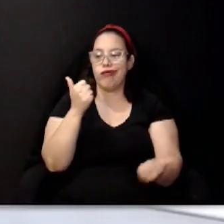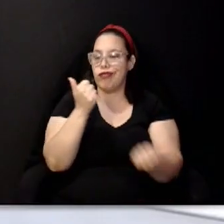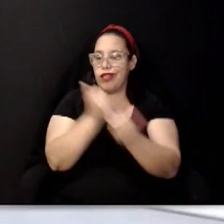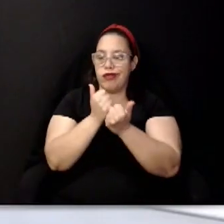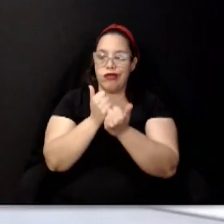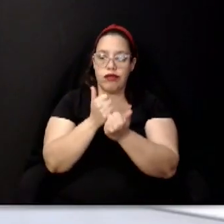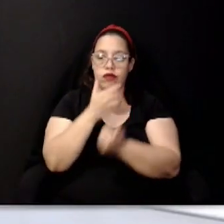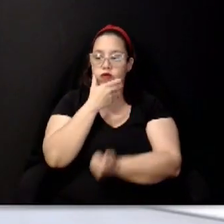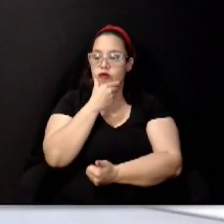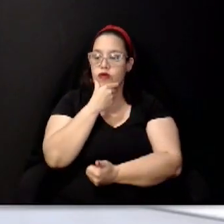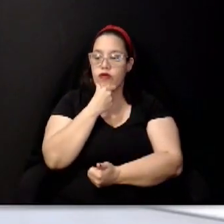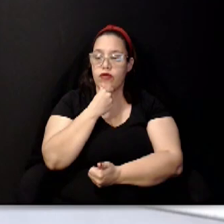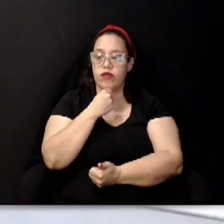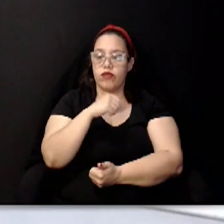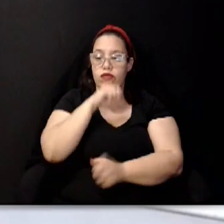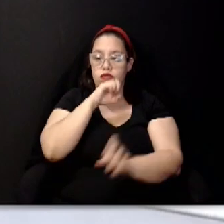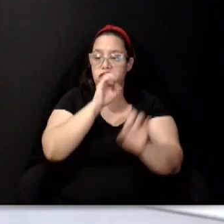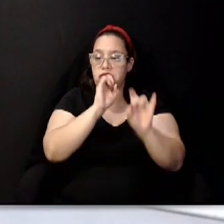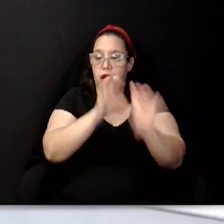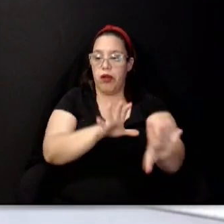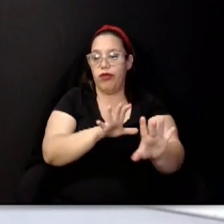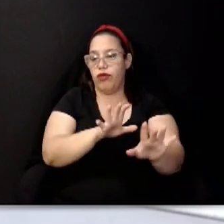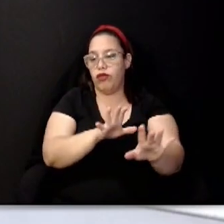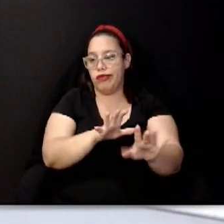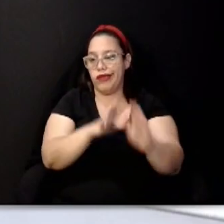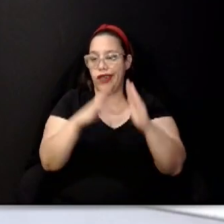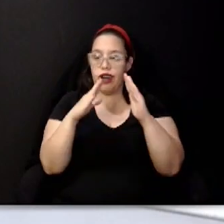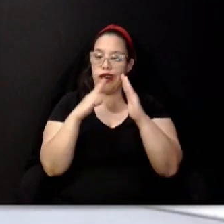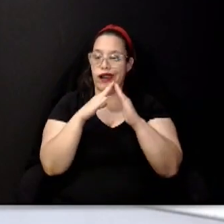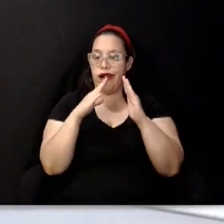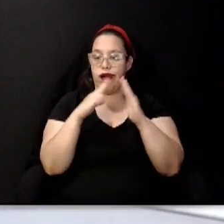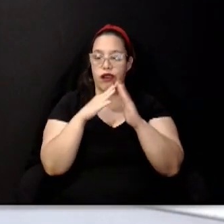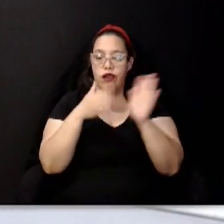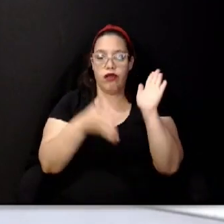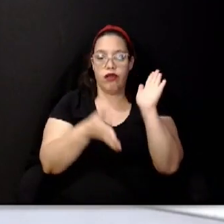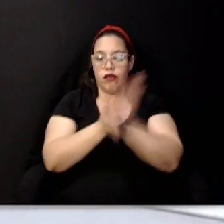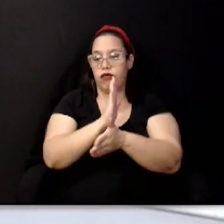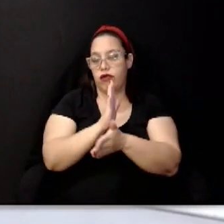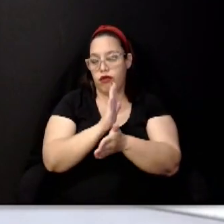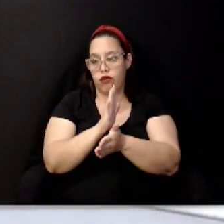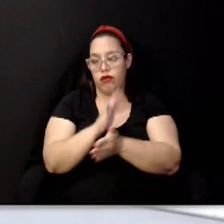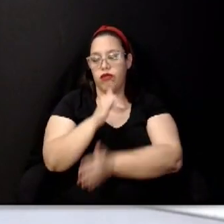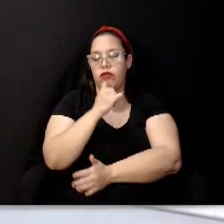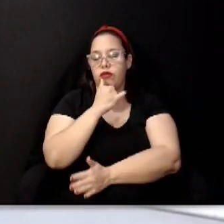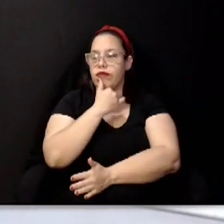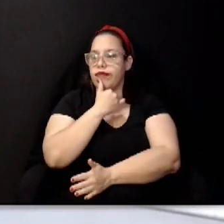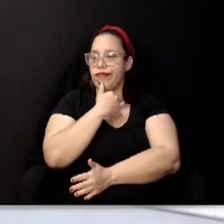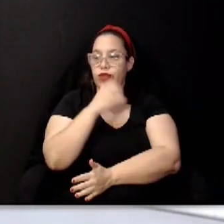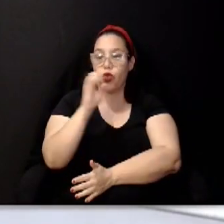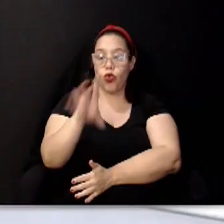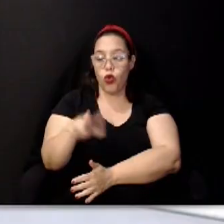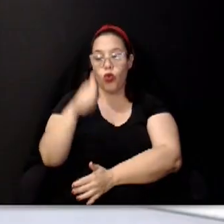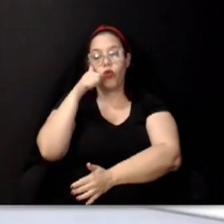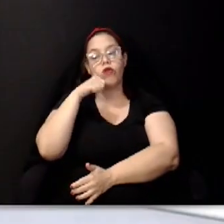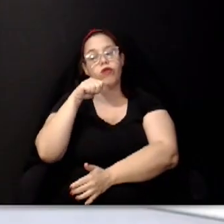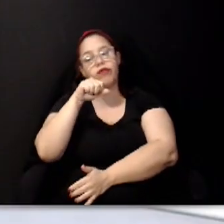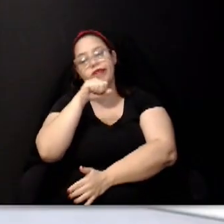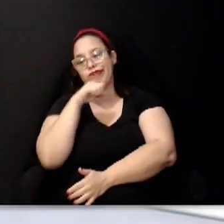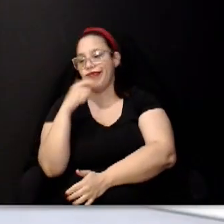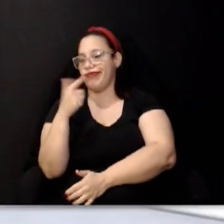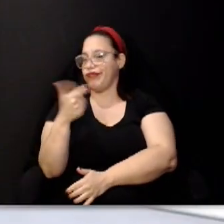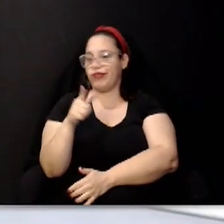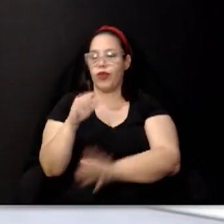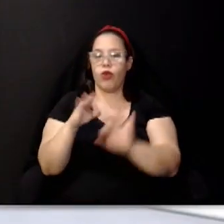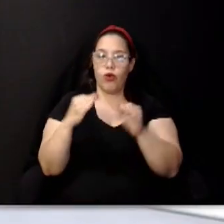infelizmente, vai embora, né? Abandona o lar e parte. Isso é muito triste. Então aí fica só para a mãe. Aí se a mãe não tiver familiares que